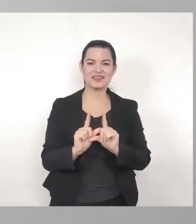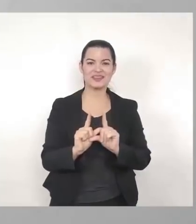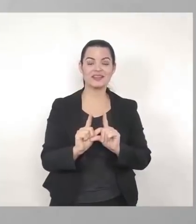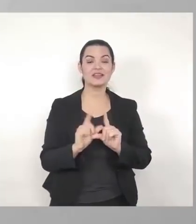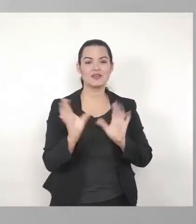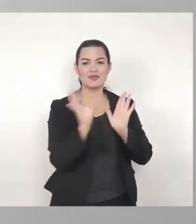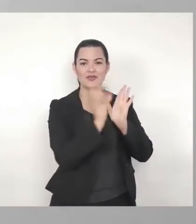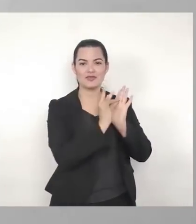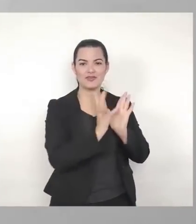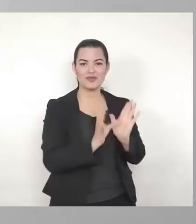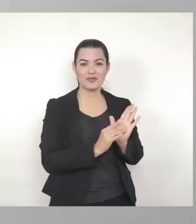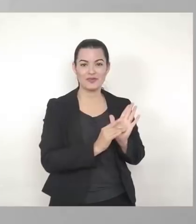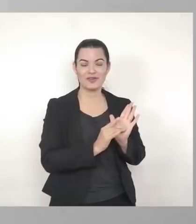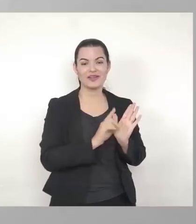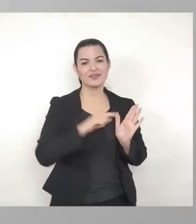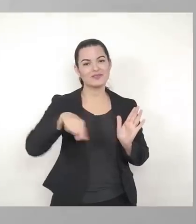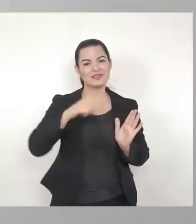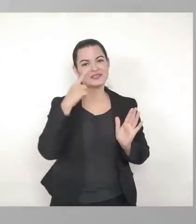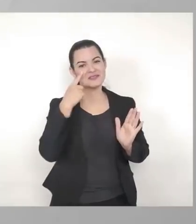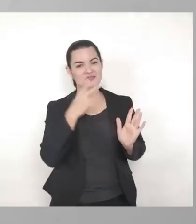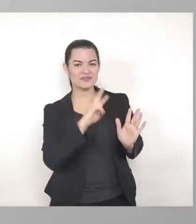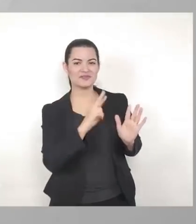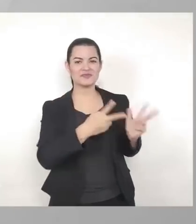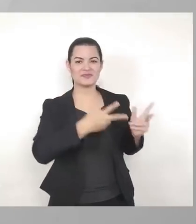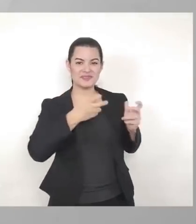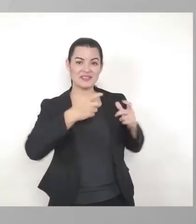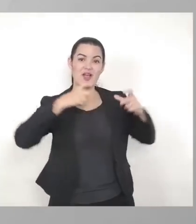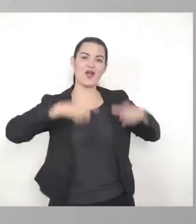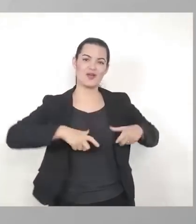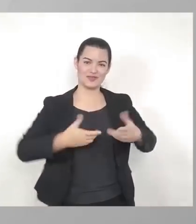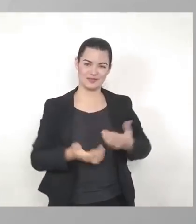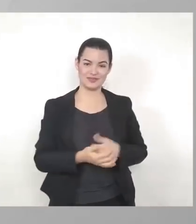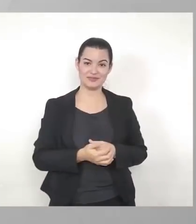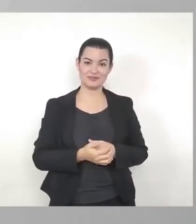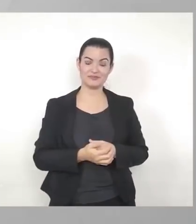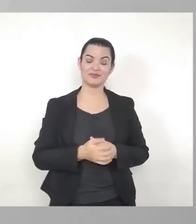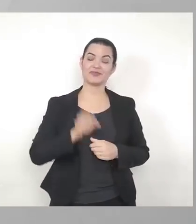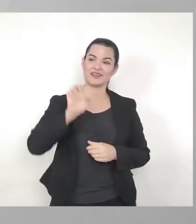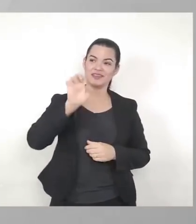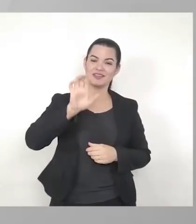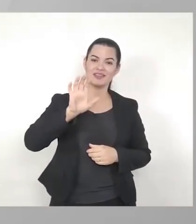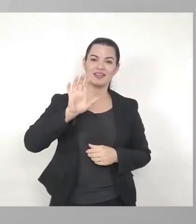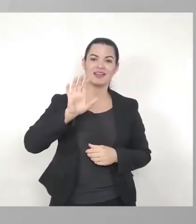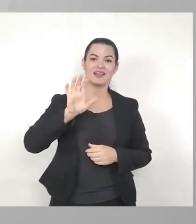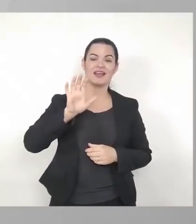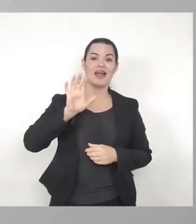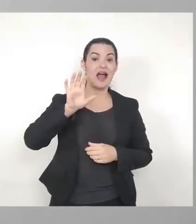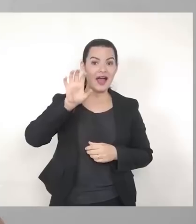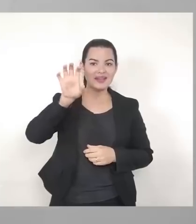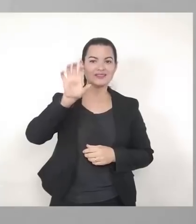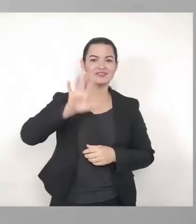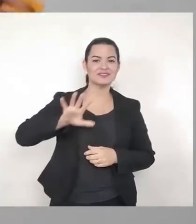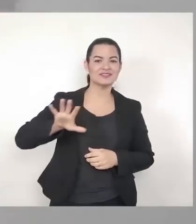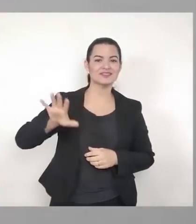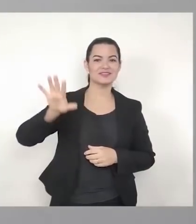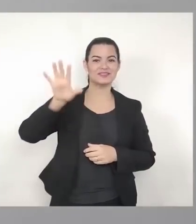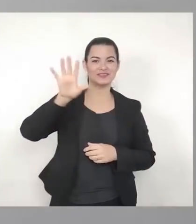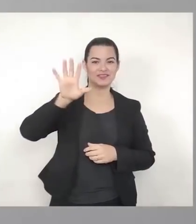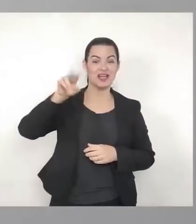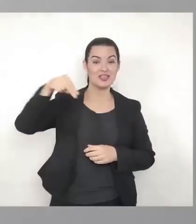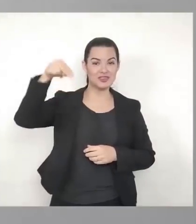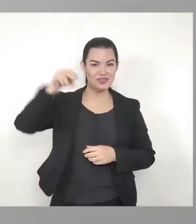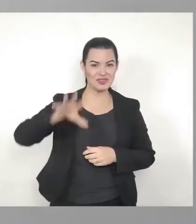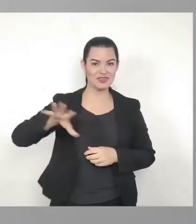vocês, marcando onde nós temos essa região, tudo bem? Então, a região Nordeste, ela vai ser formada